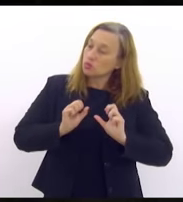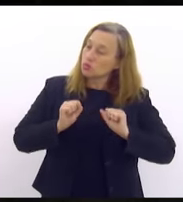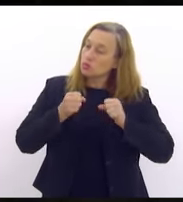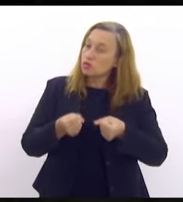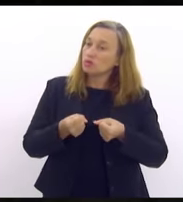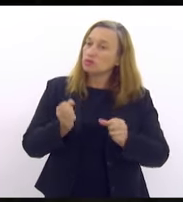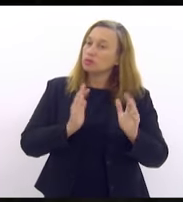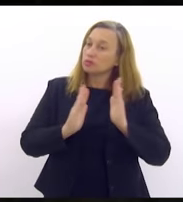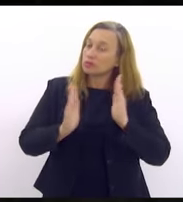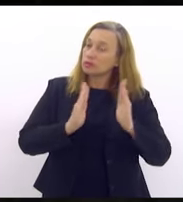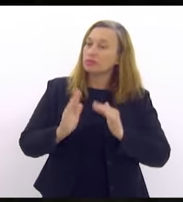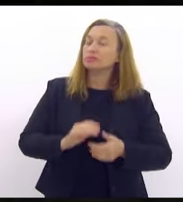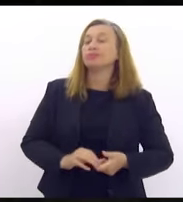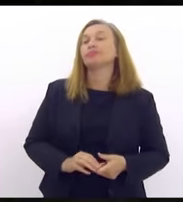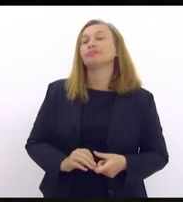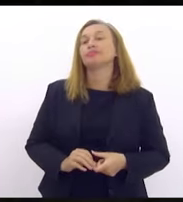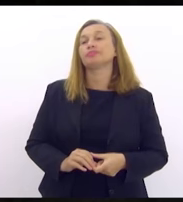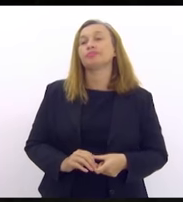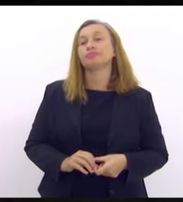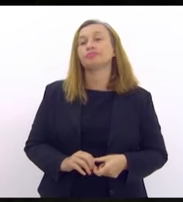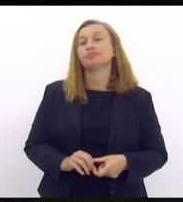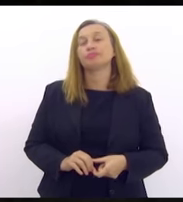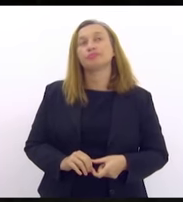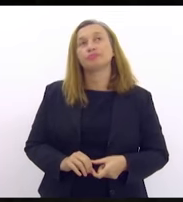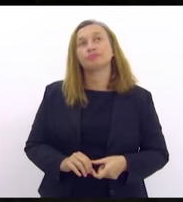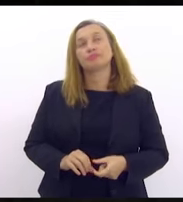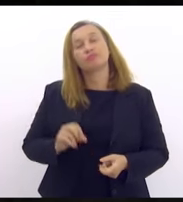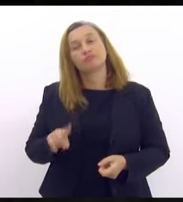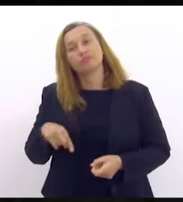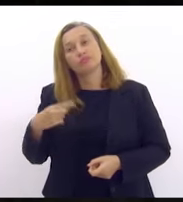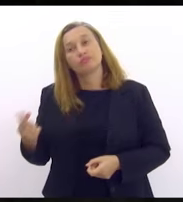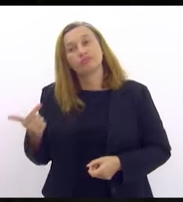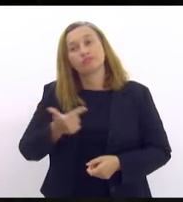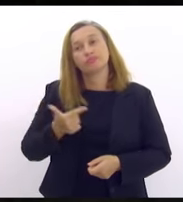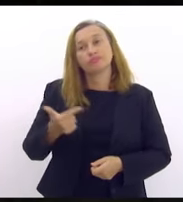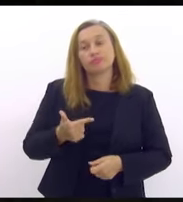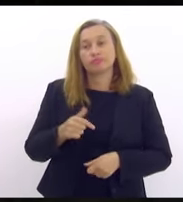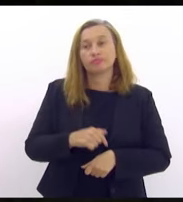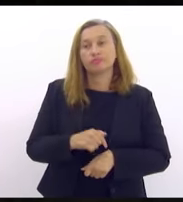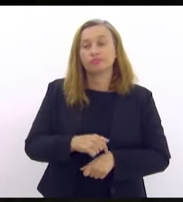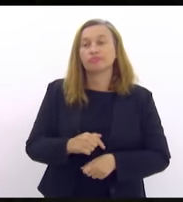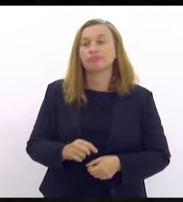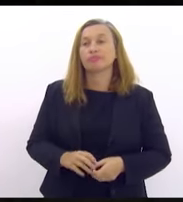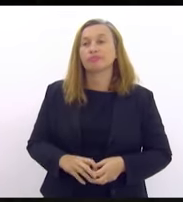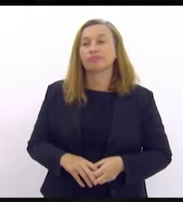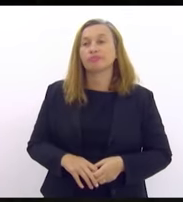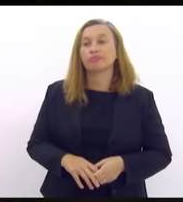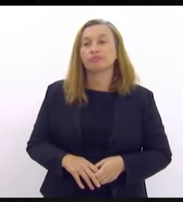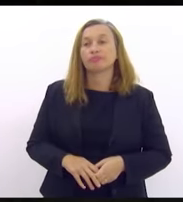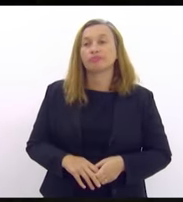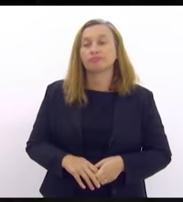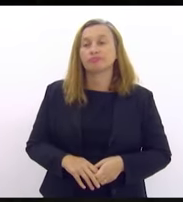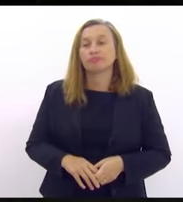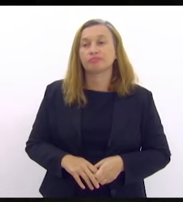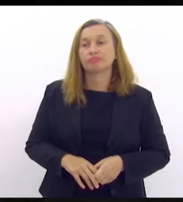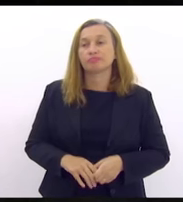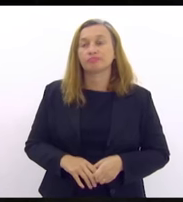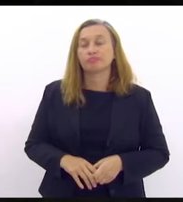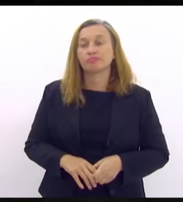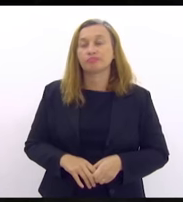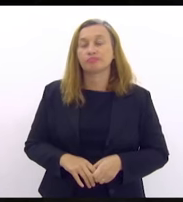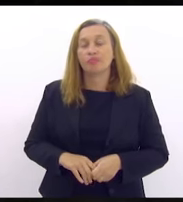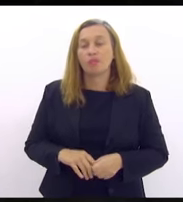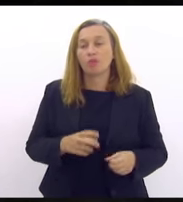nesse período e depois num num segundo passo eu comecei até a ver a